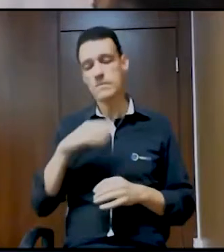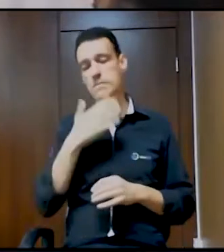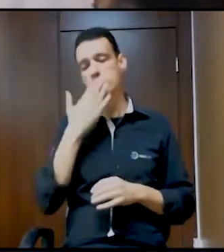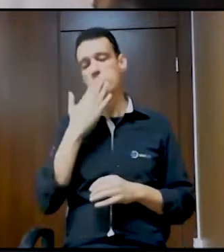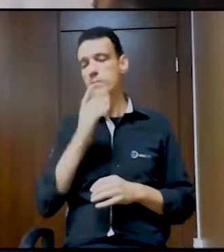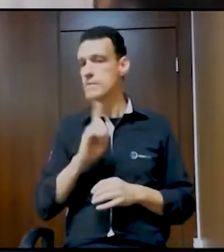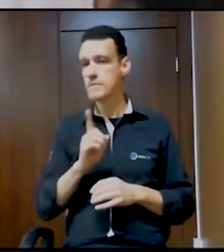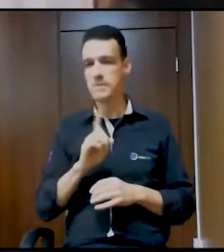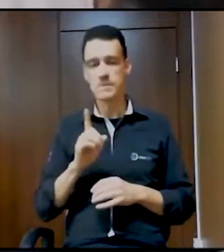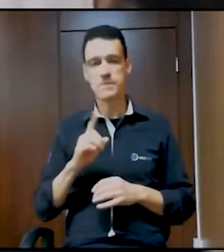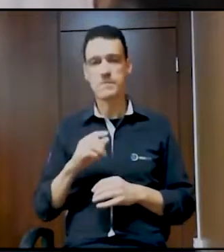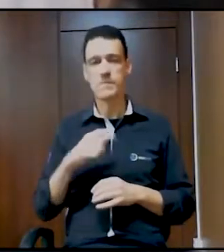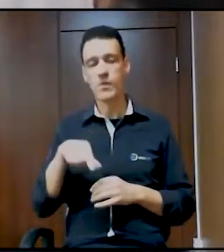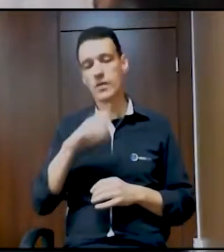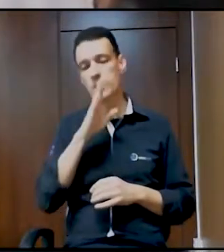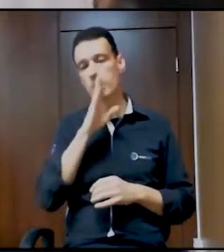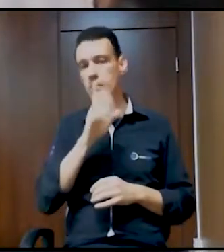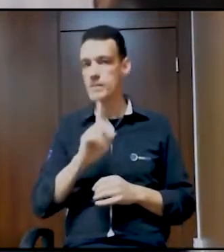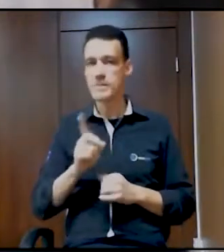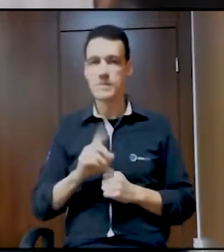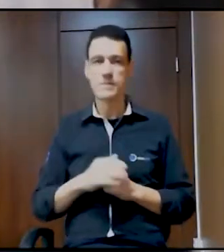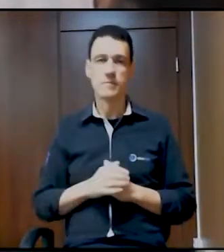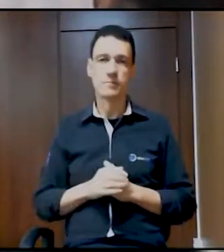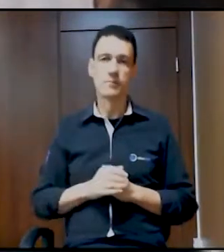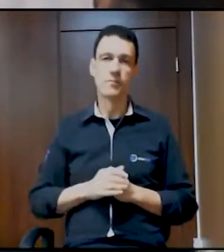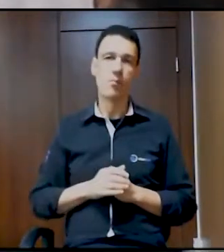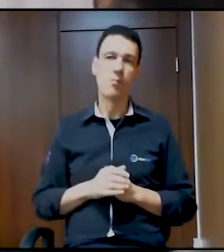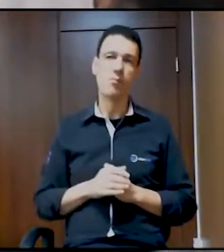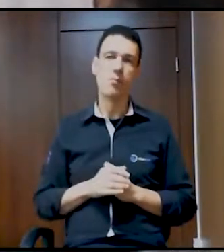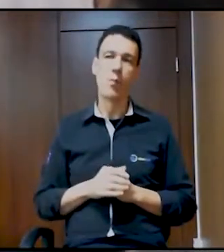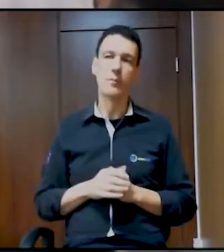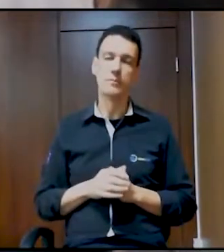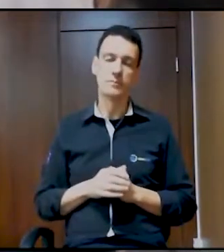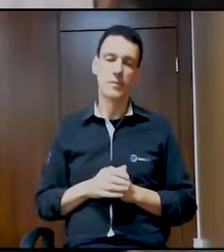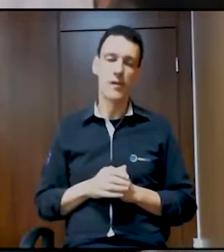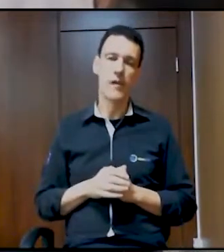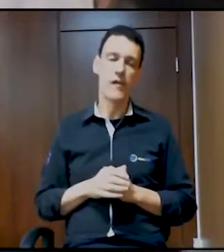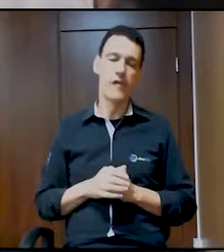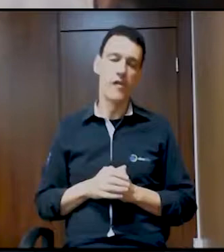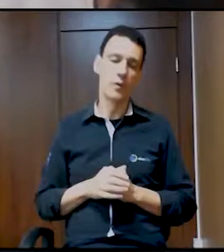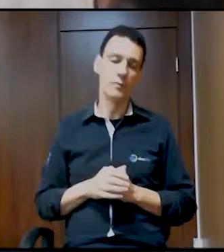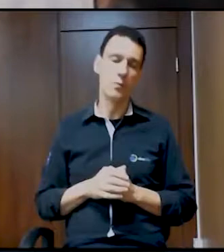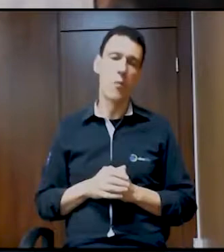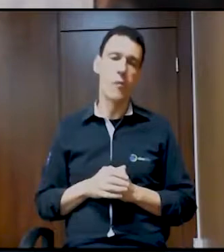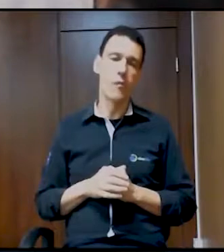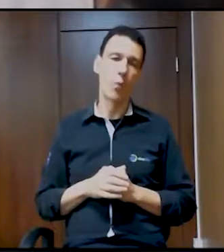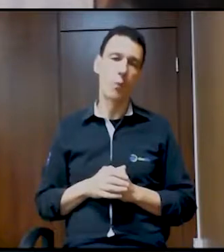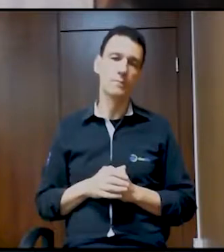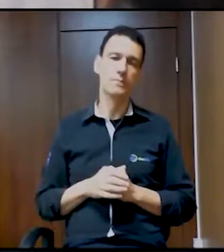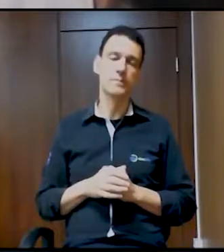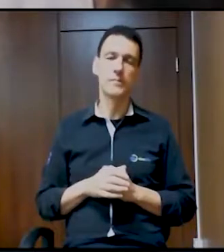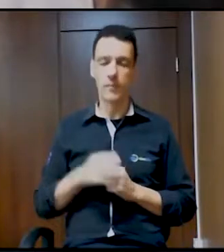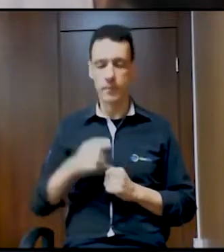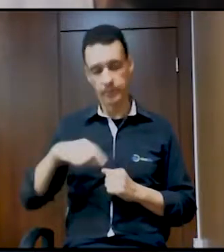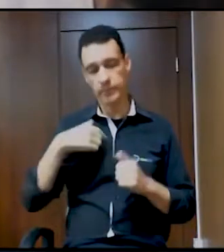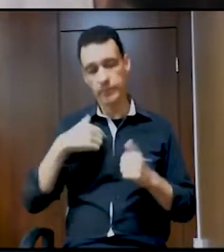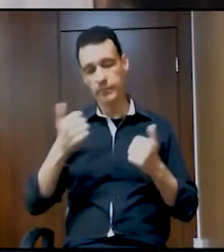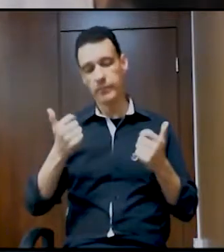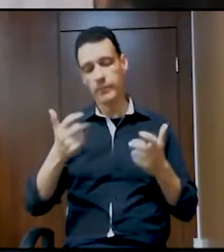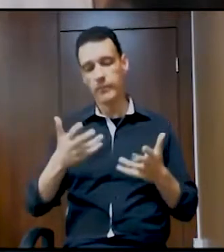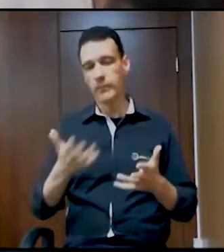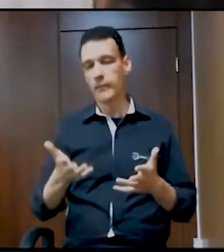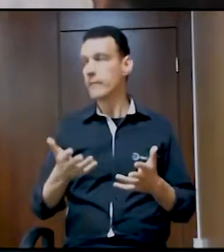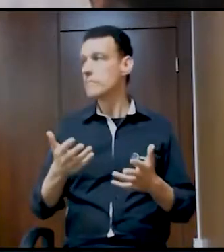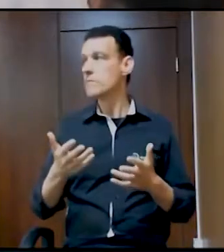por causa de qualquer pessoa, tá? Então, é isso que eu estava falando, companheiro. Hoje eu